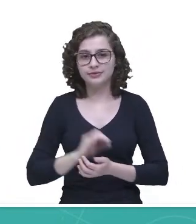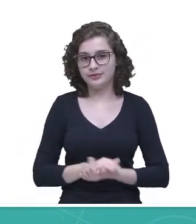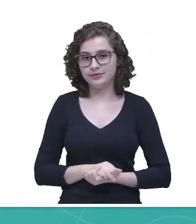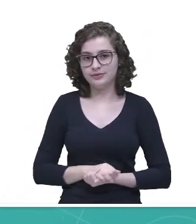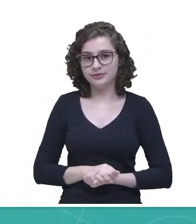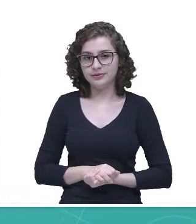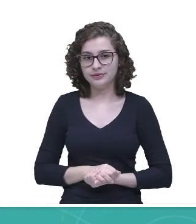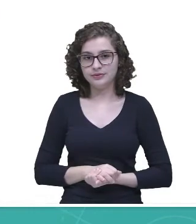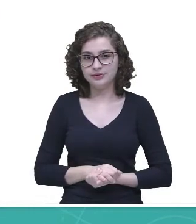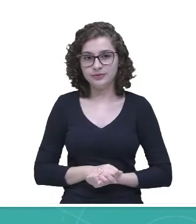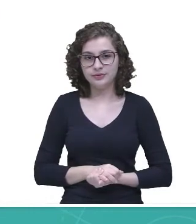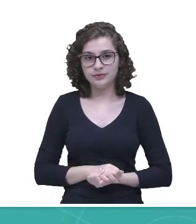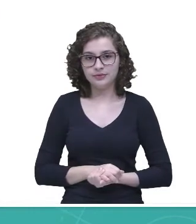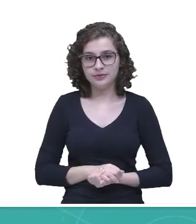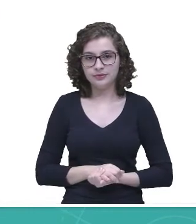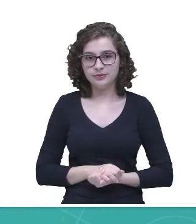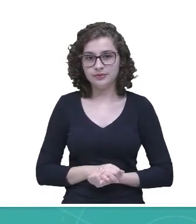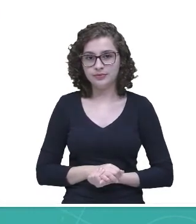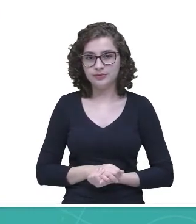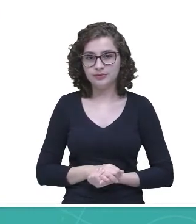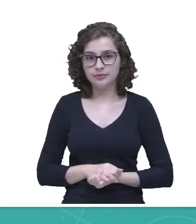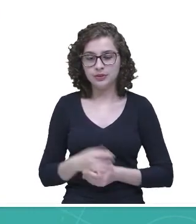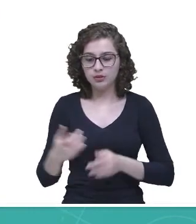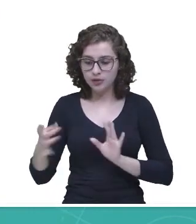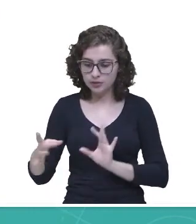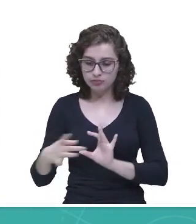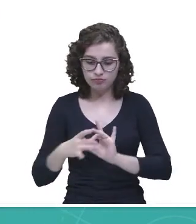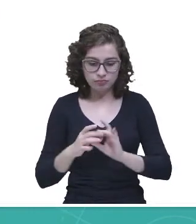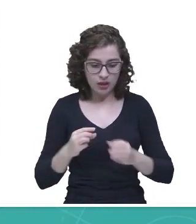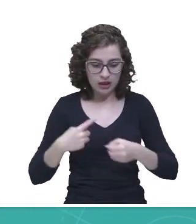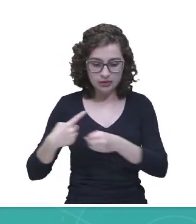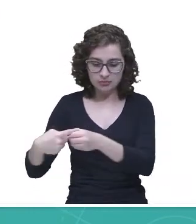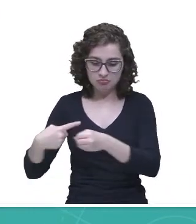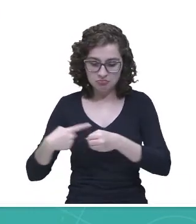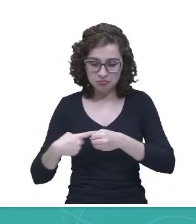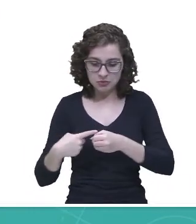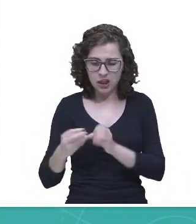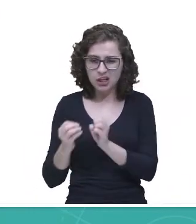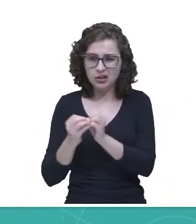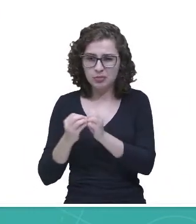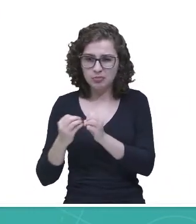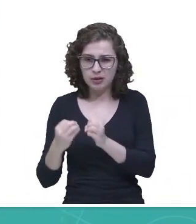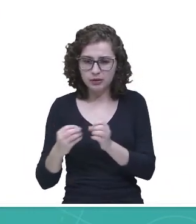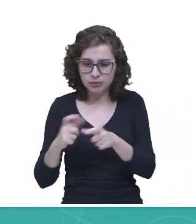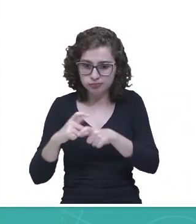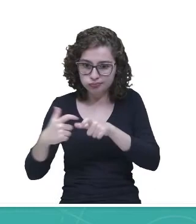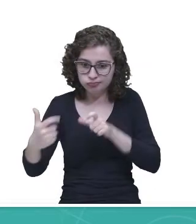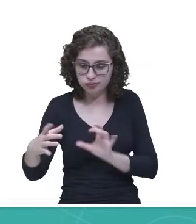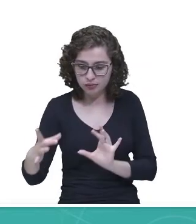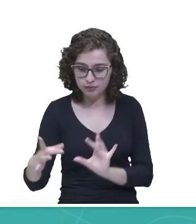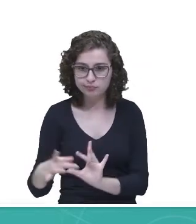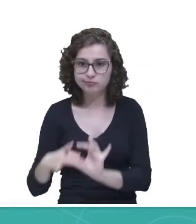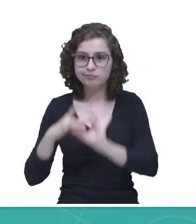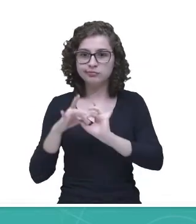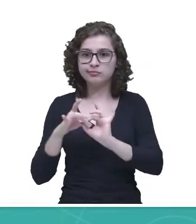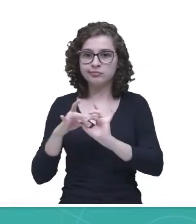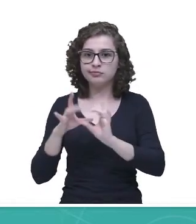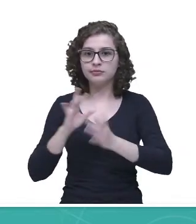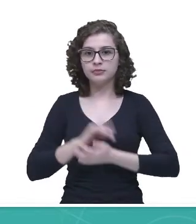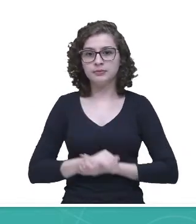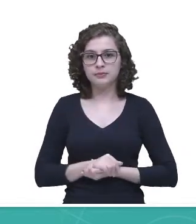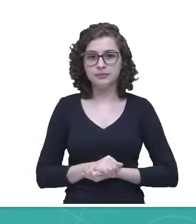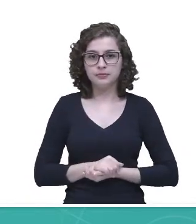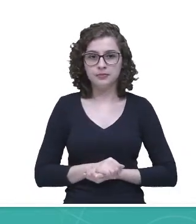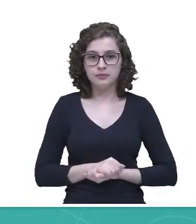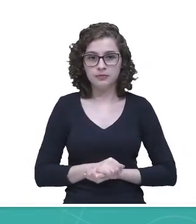e acaba ocorrendo essa junção física dessas cidades. Ocorre esse processo de conurbação, gente,